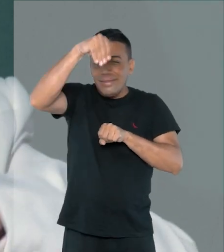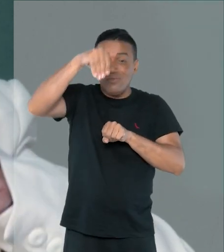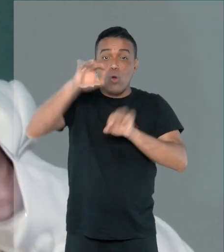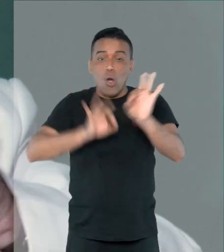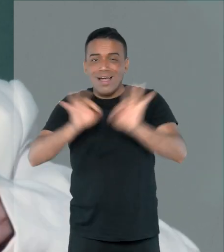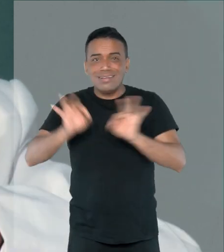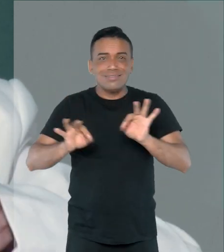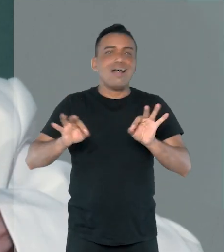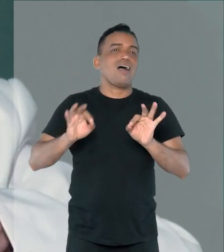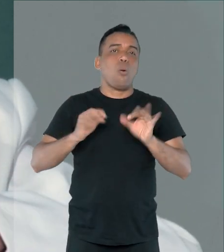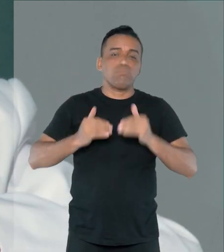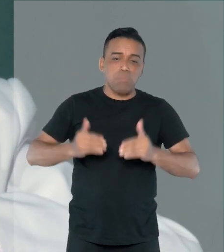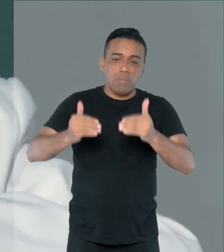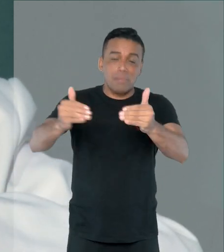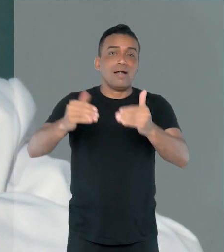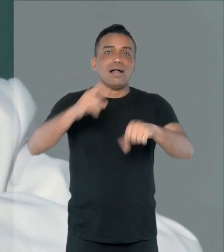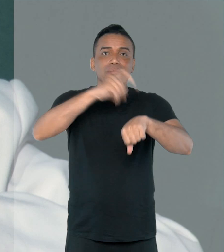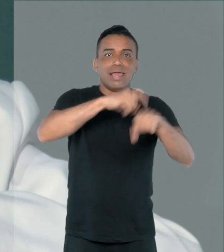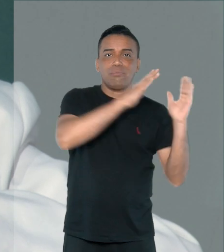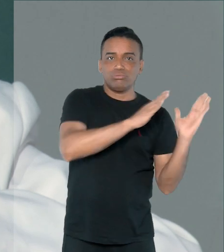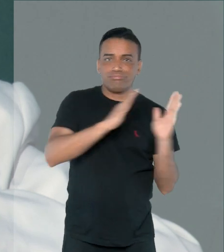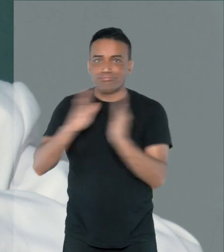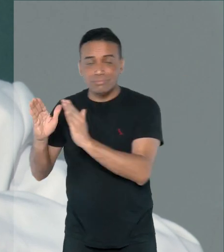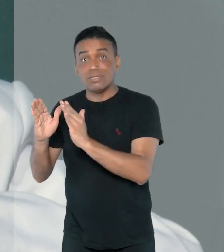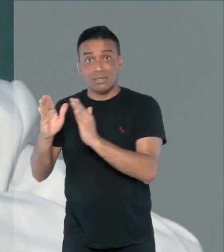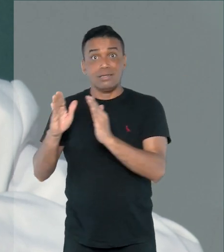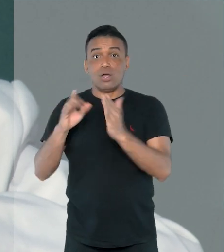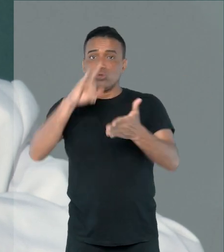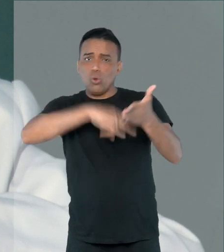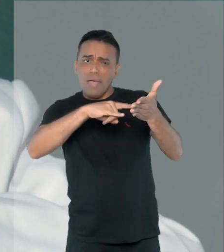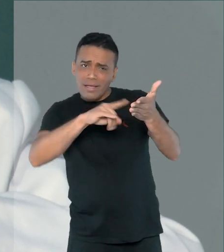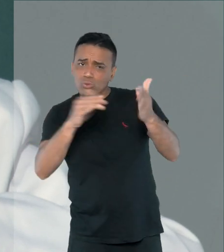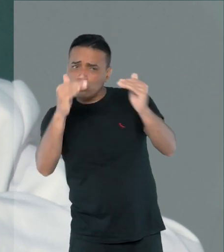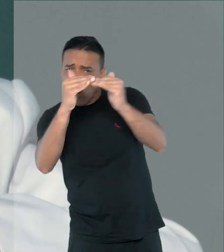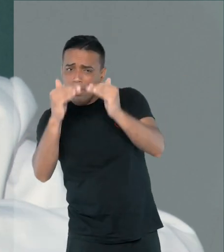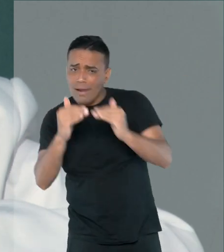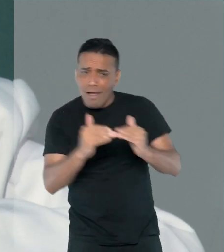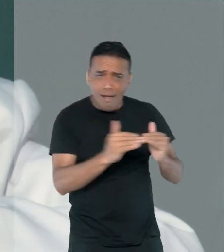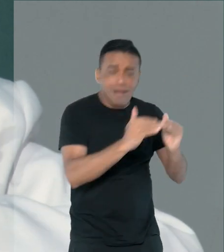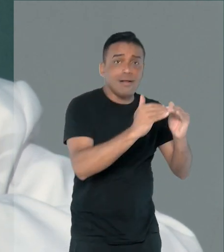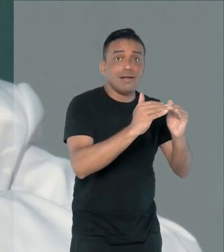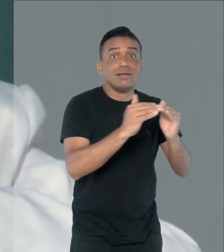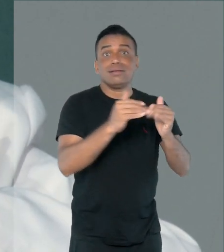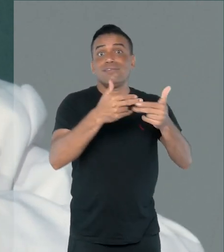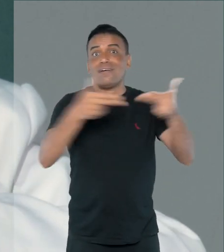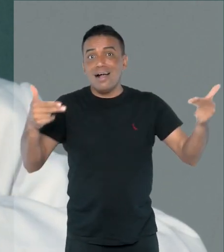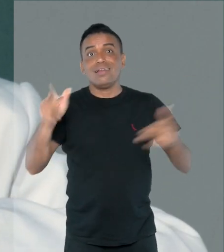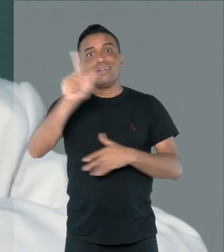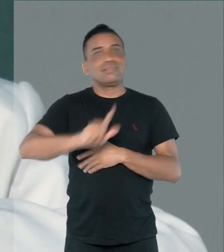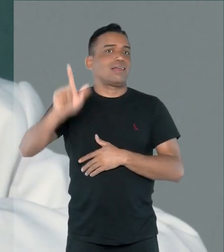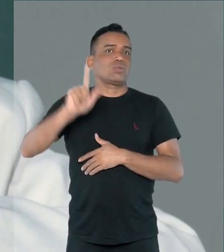Além de cruzar documentos, que eu acho fundamental a importância, muita literatura de época, né, para reconstituir. Como é